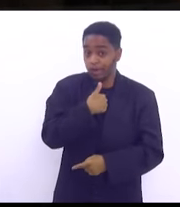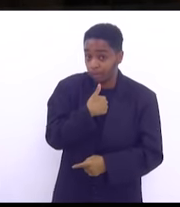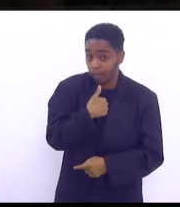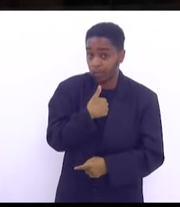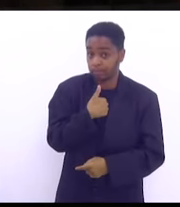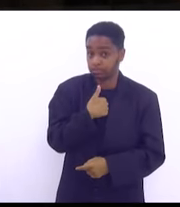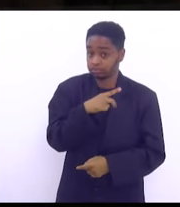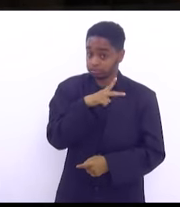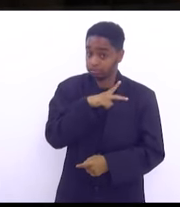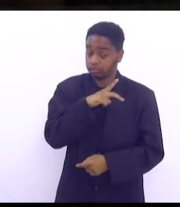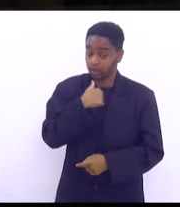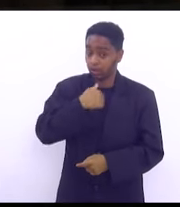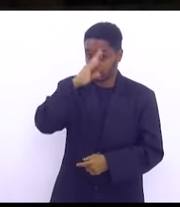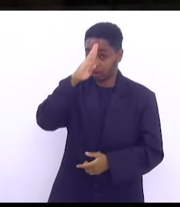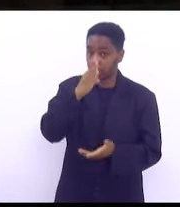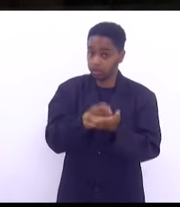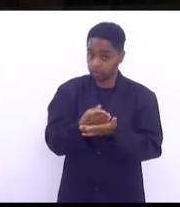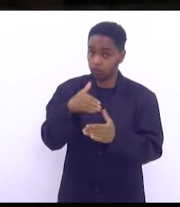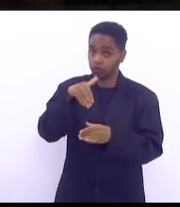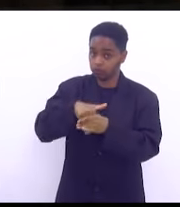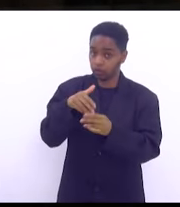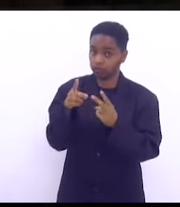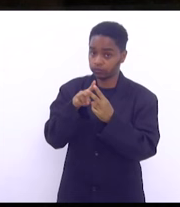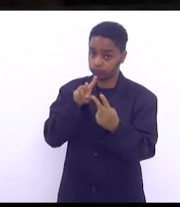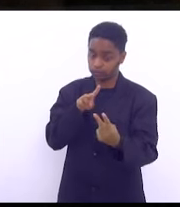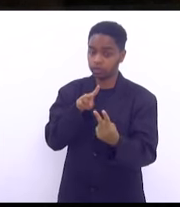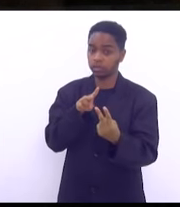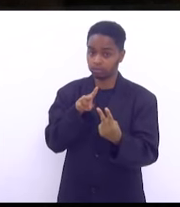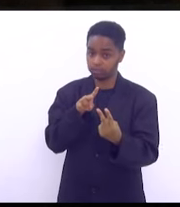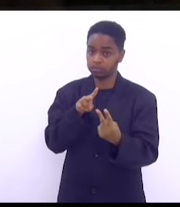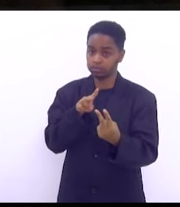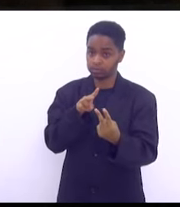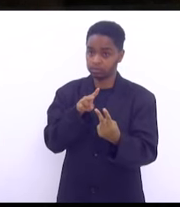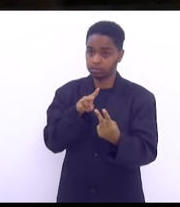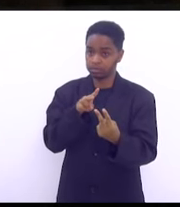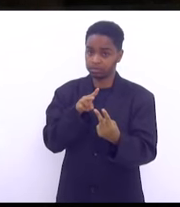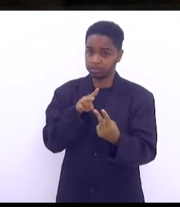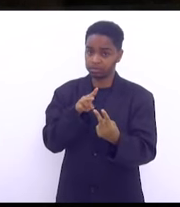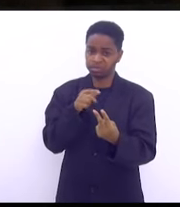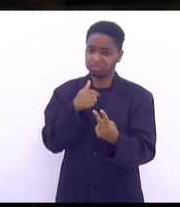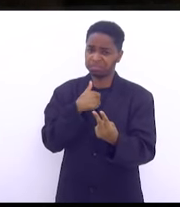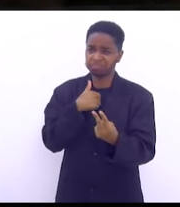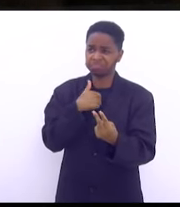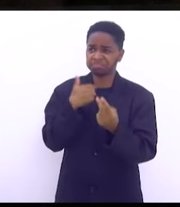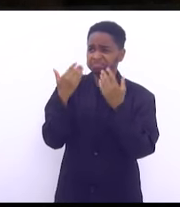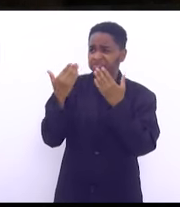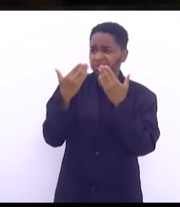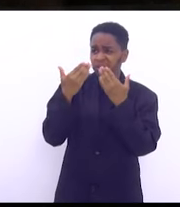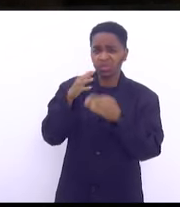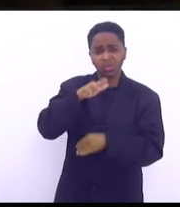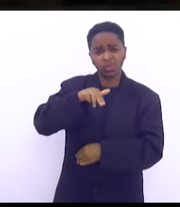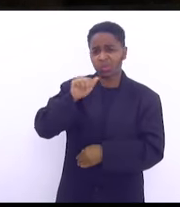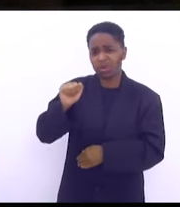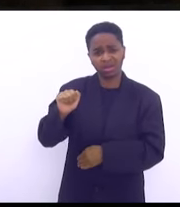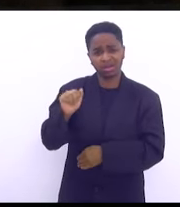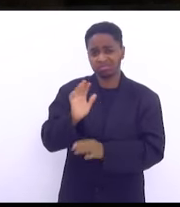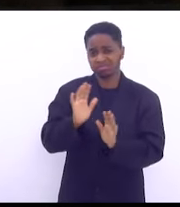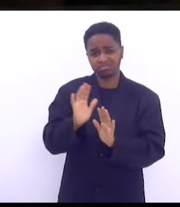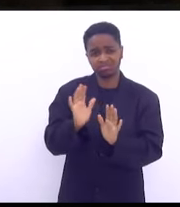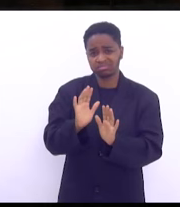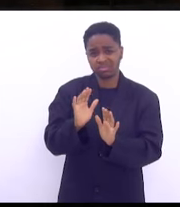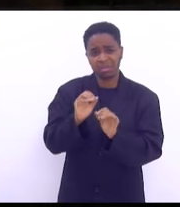particularmente, acredito no voto eletrônico. Não cogito que possa